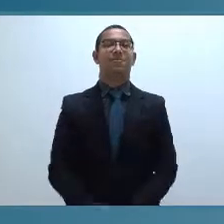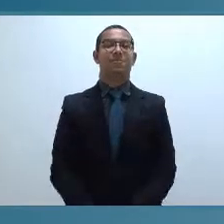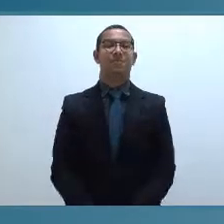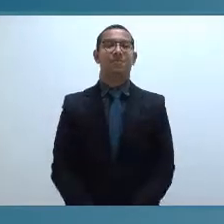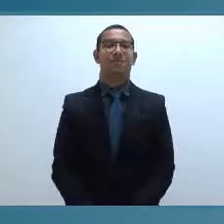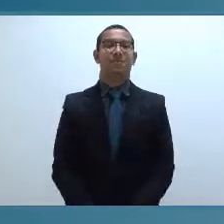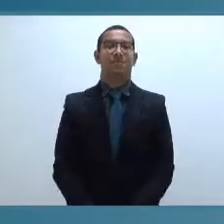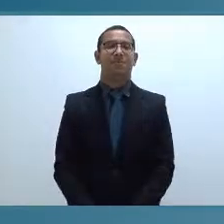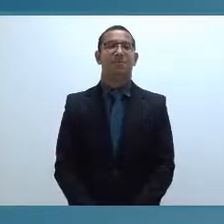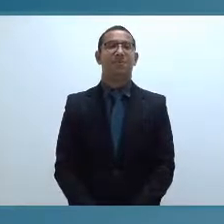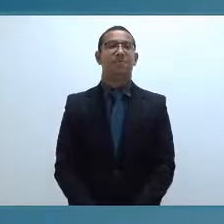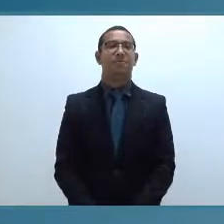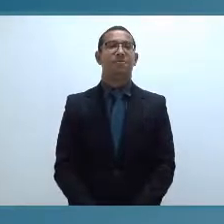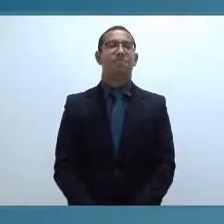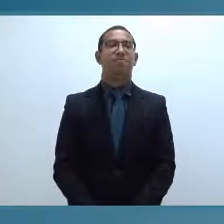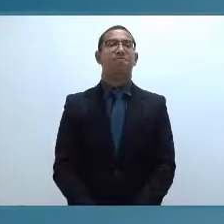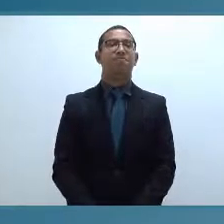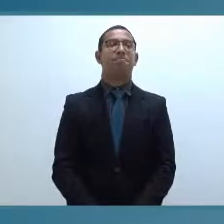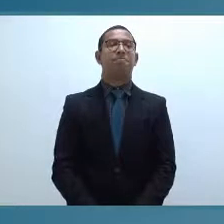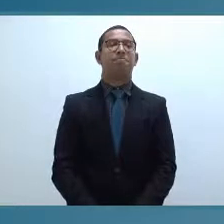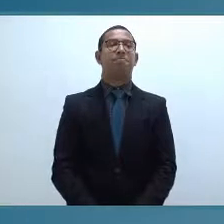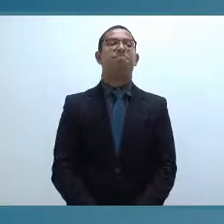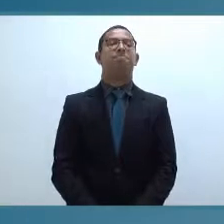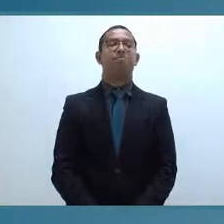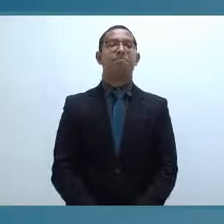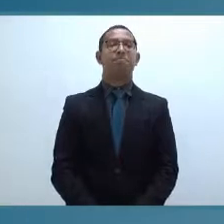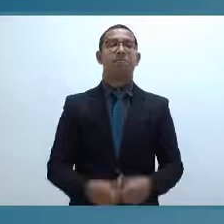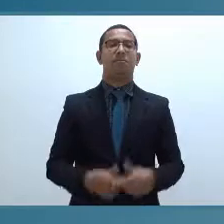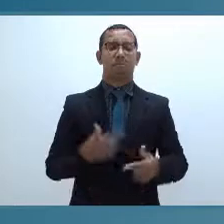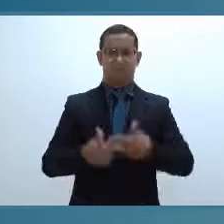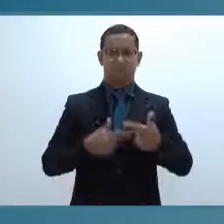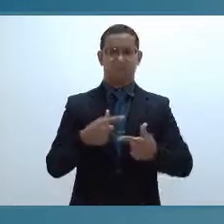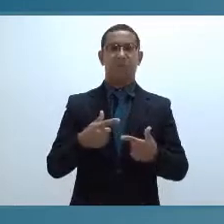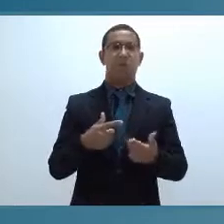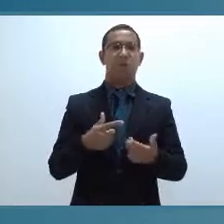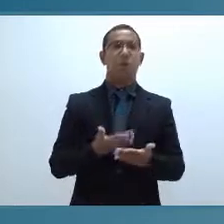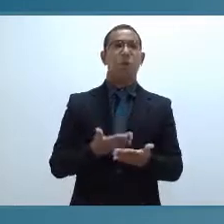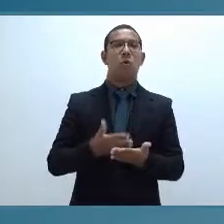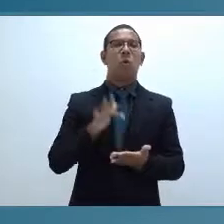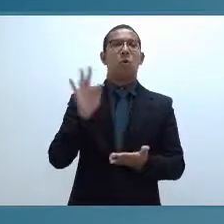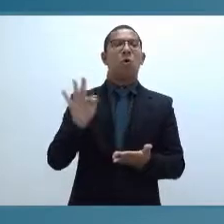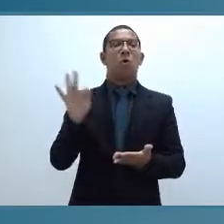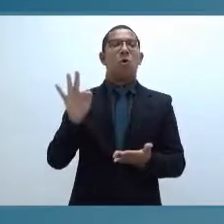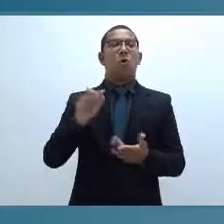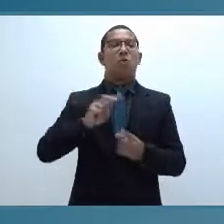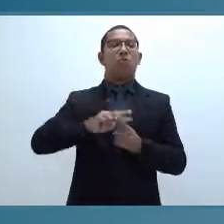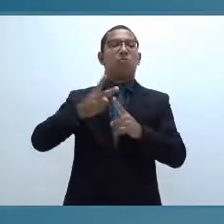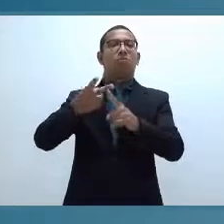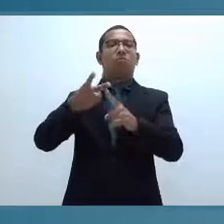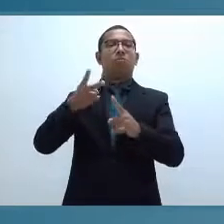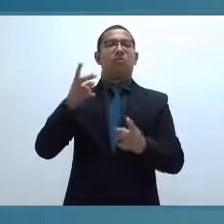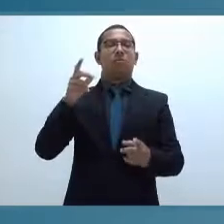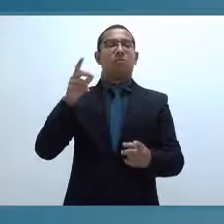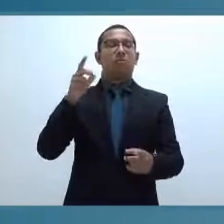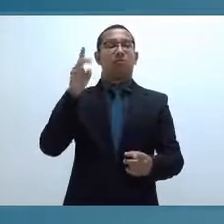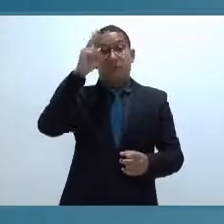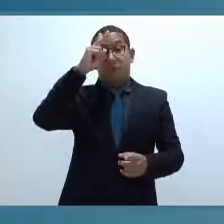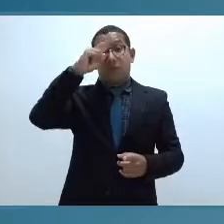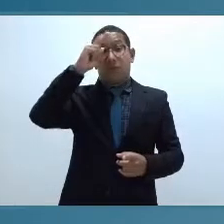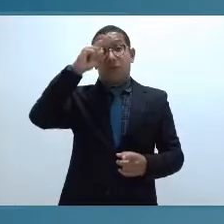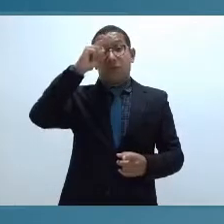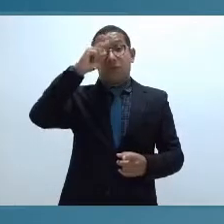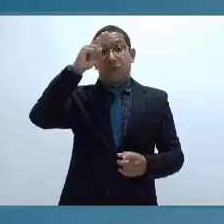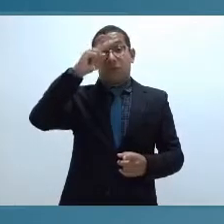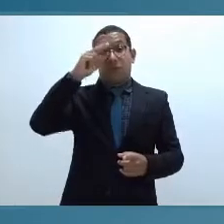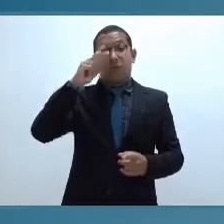em curso de mestrado no programa de pós-graduação em História, junto à Universidade Federal do Pará, sem